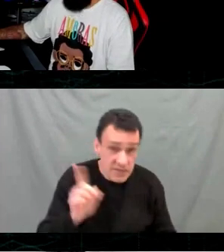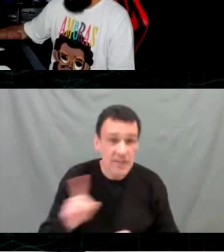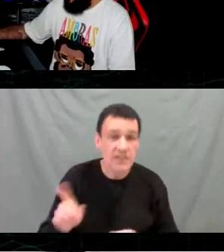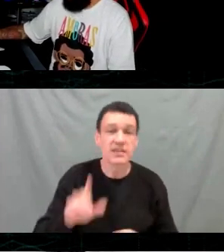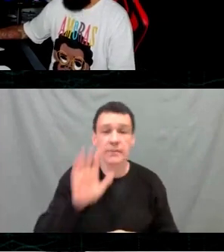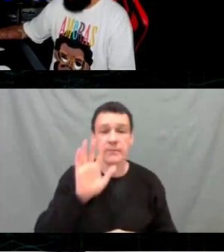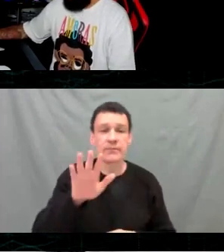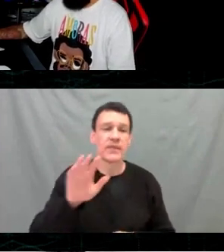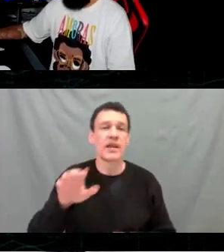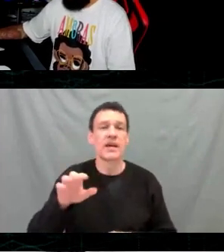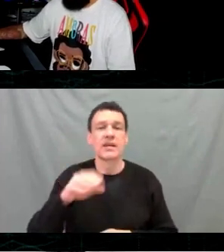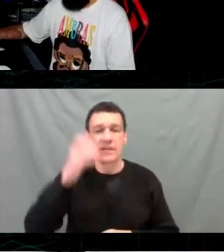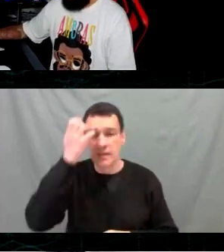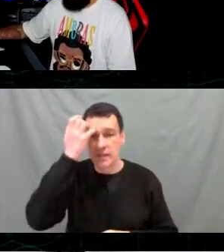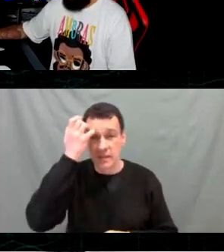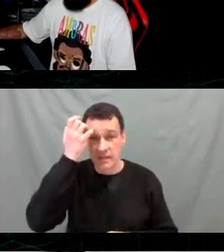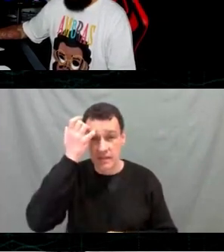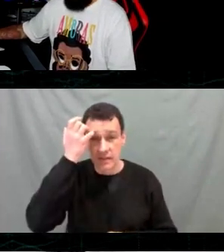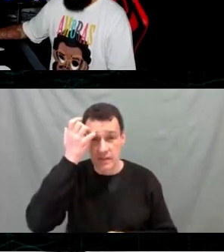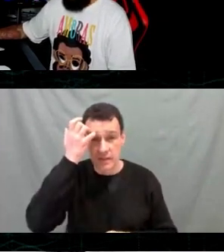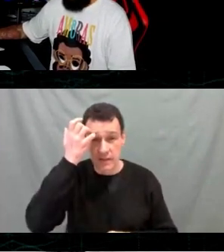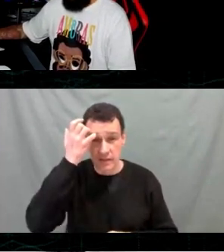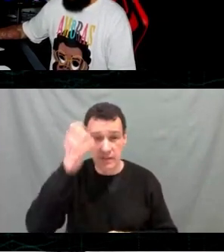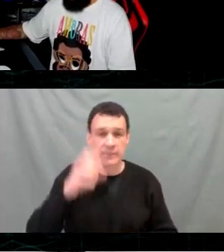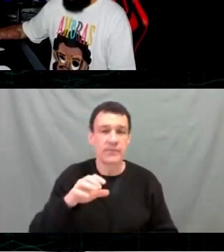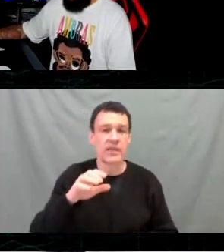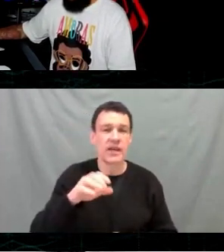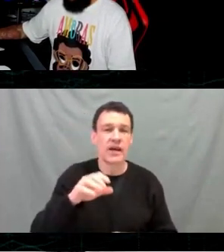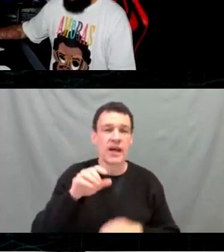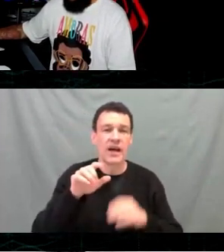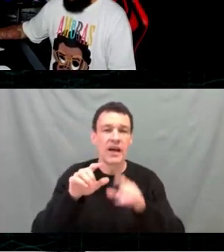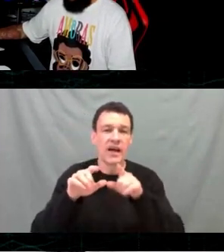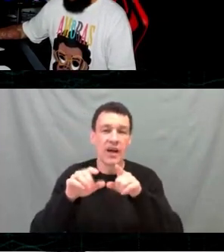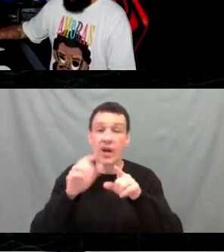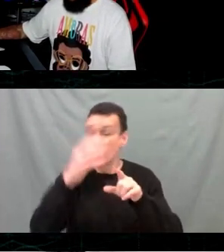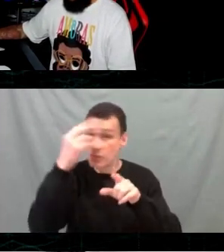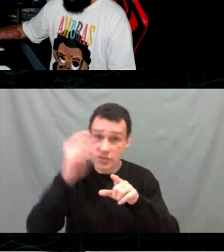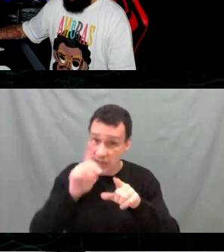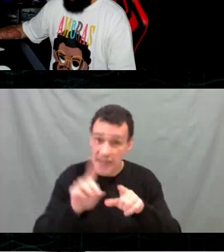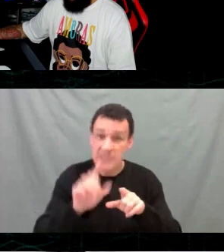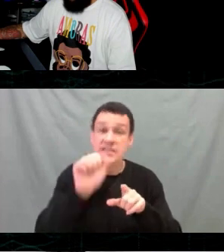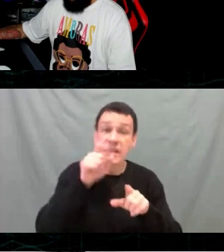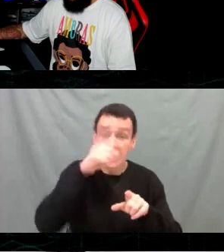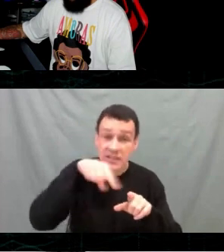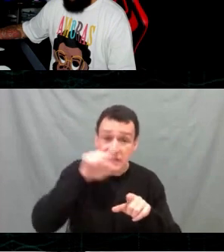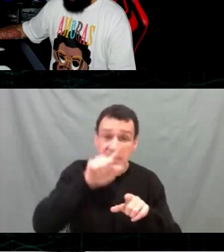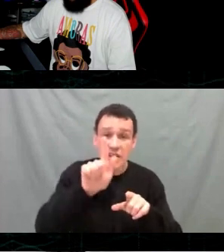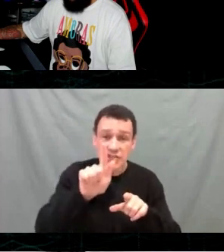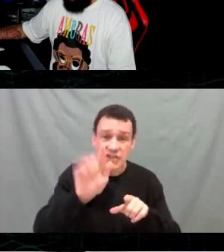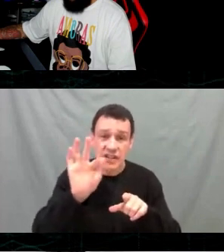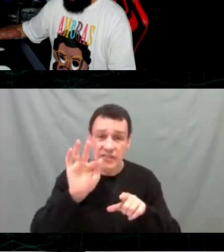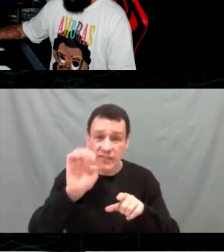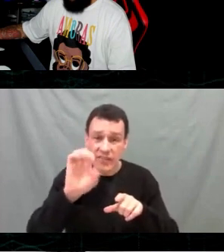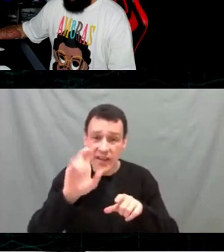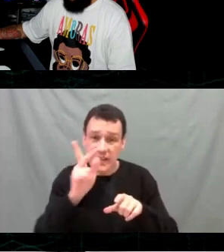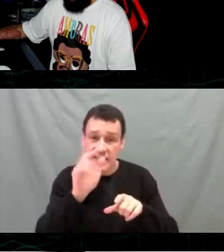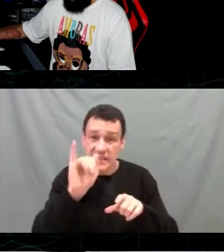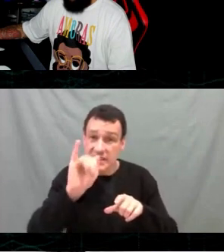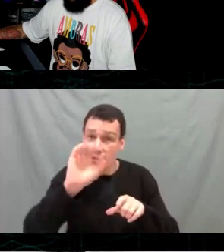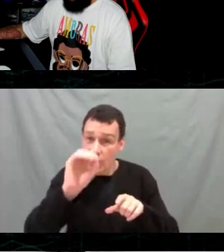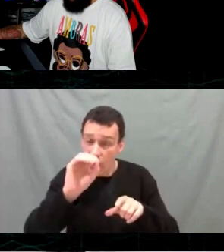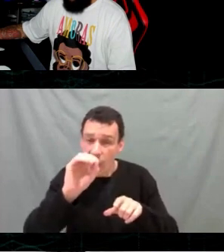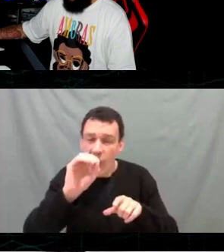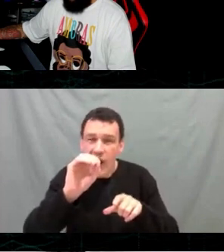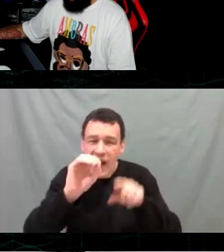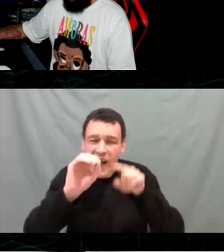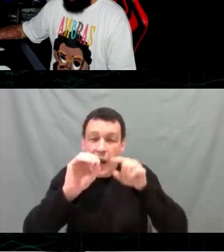isso tem que ter um traço baixo agora no final é só lembrando pessoal eu vou colocar tanto o kit tá não tá